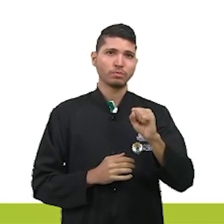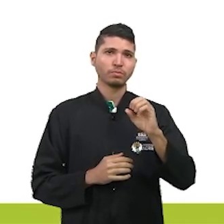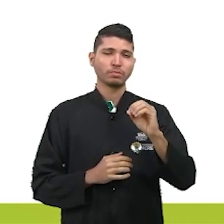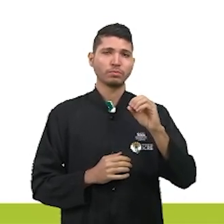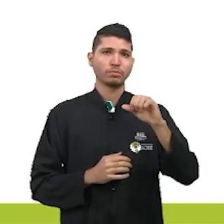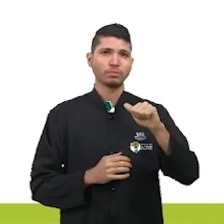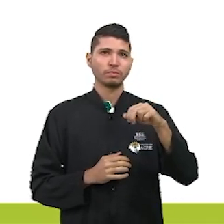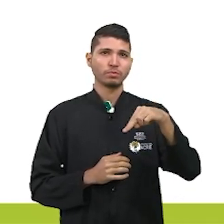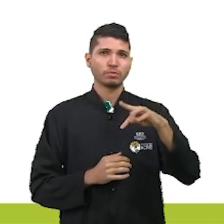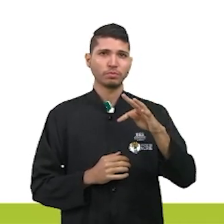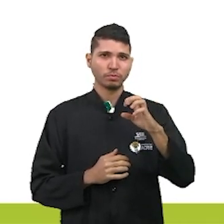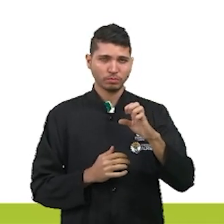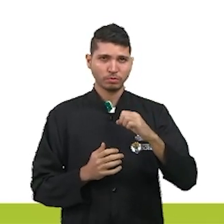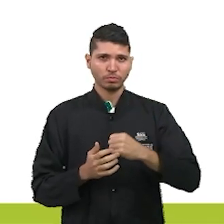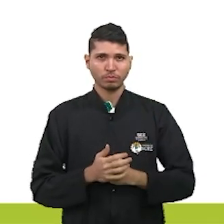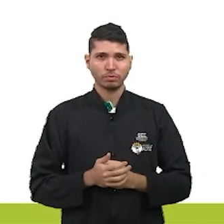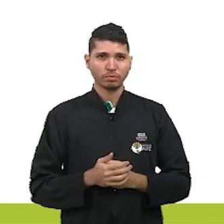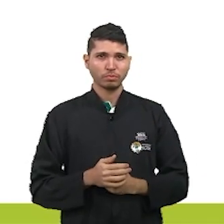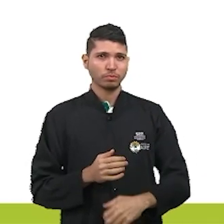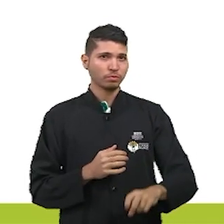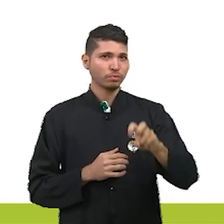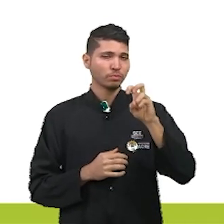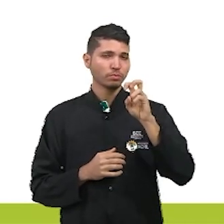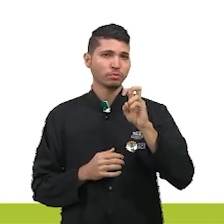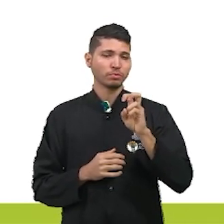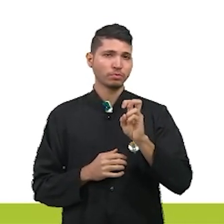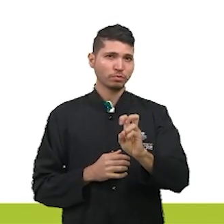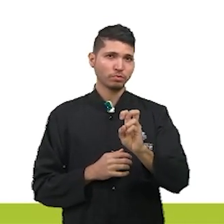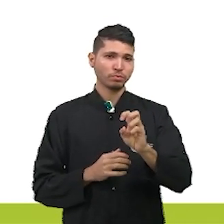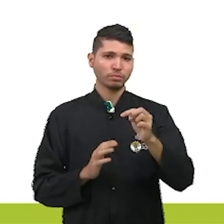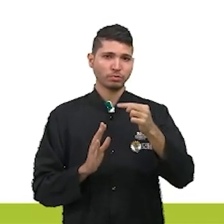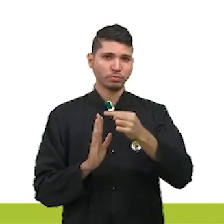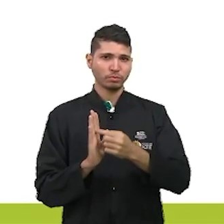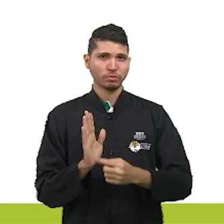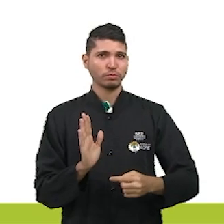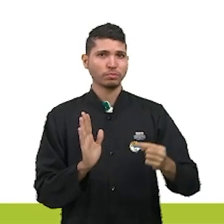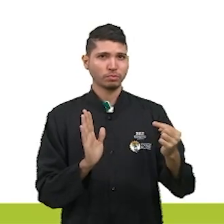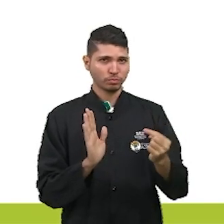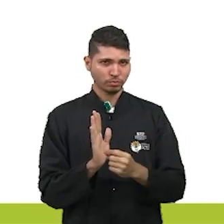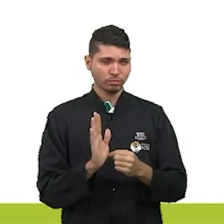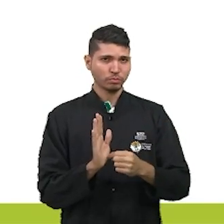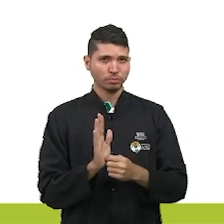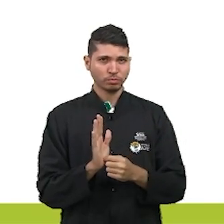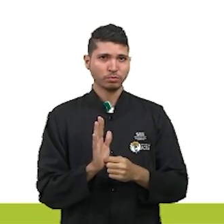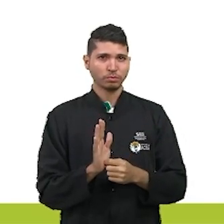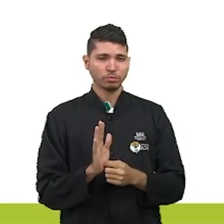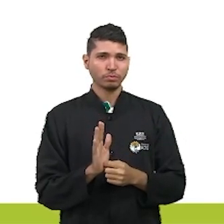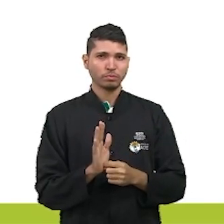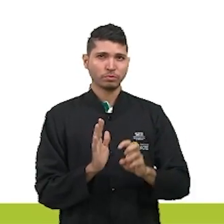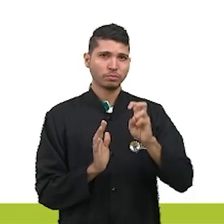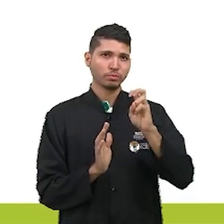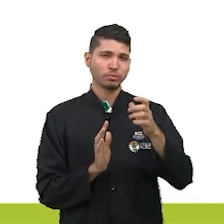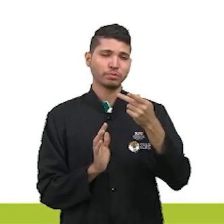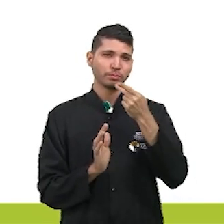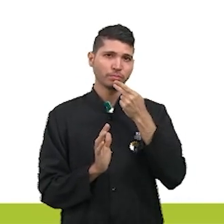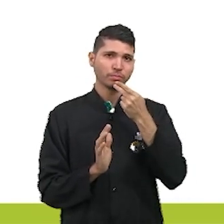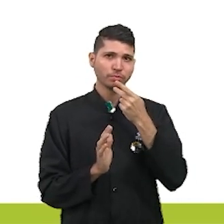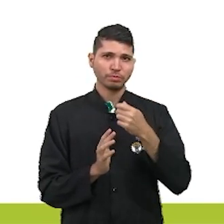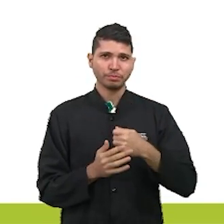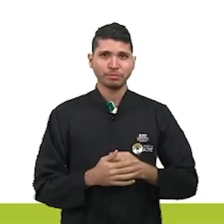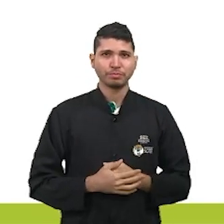há 5 fatorial maneiras de organizar as consoantes. Só que eu tenho que dividir por 2